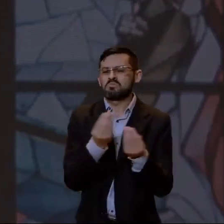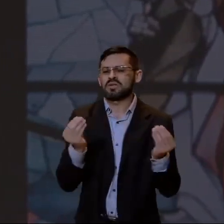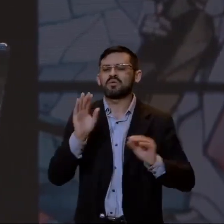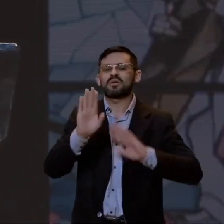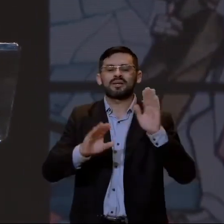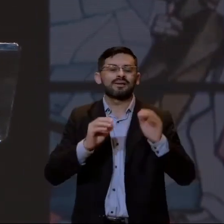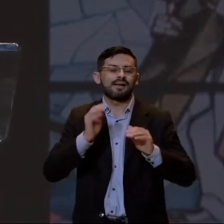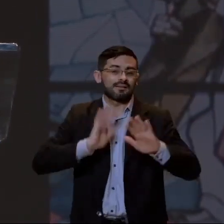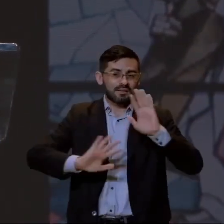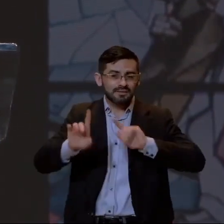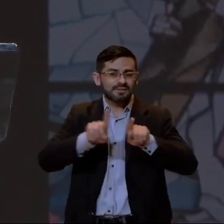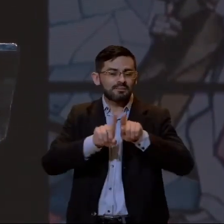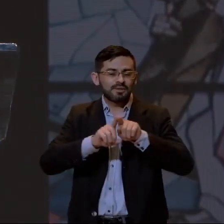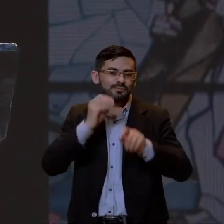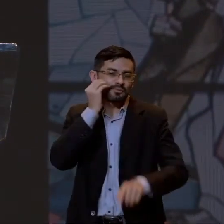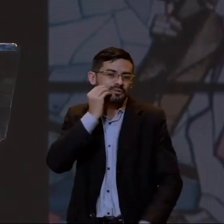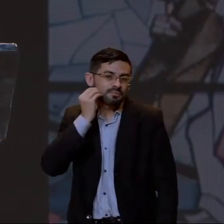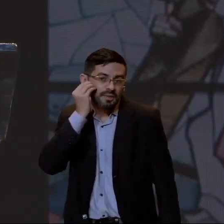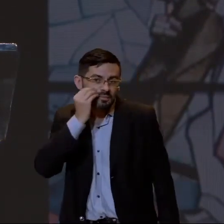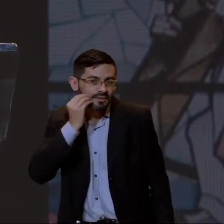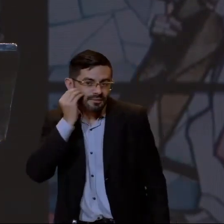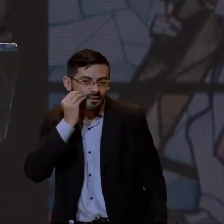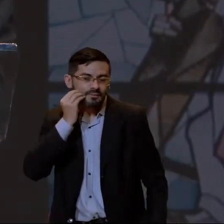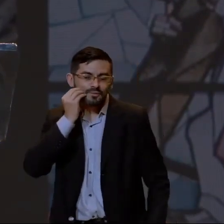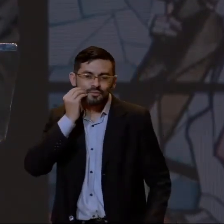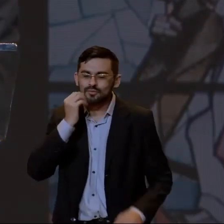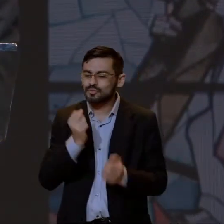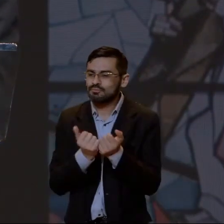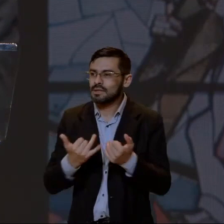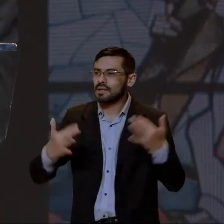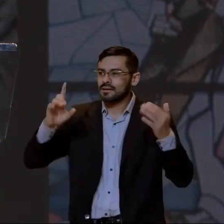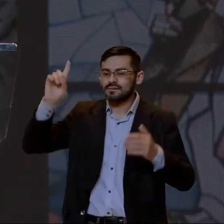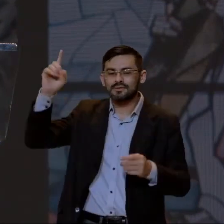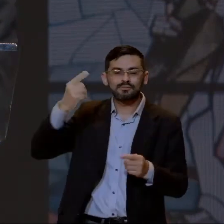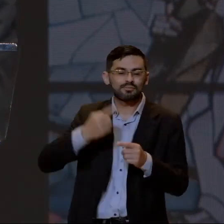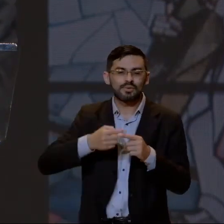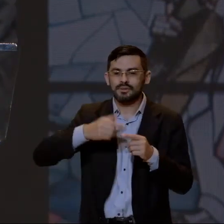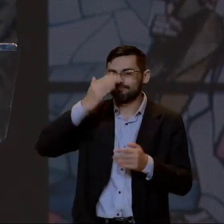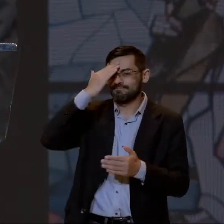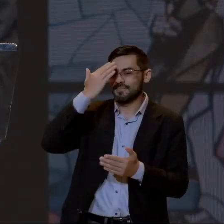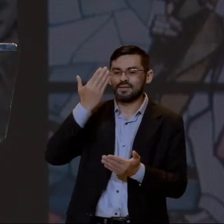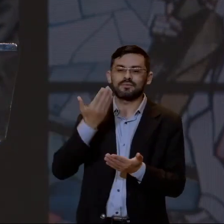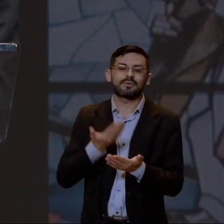o mover de Deus por causa da nossa incredulidade.